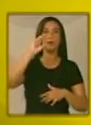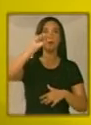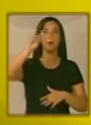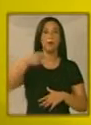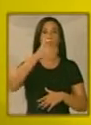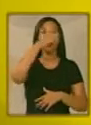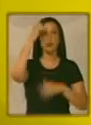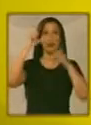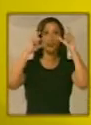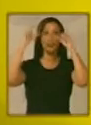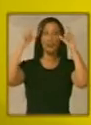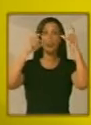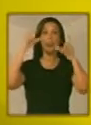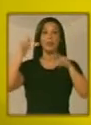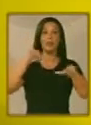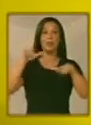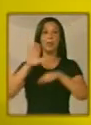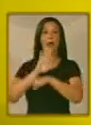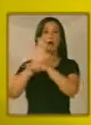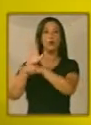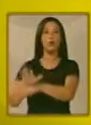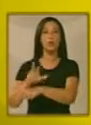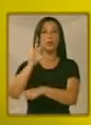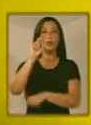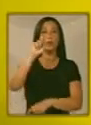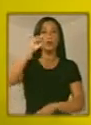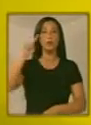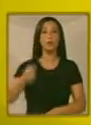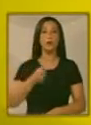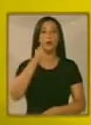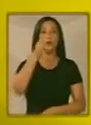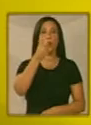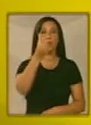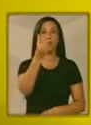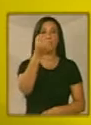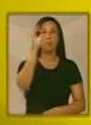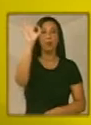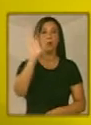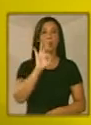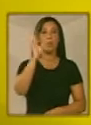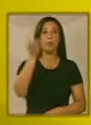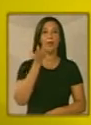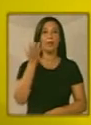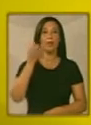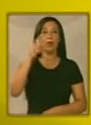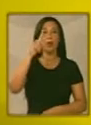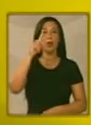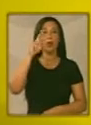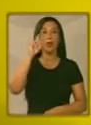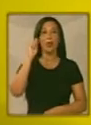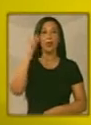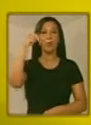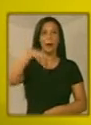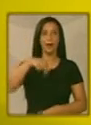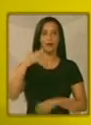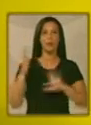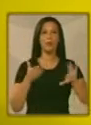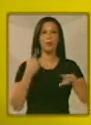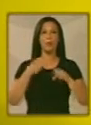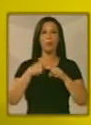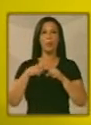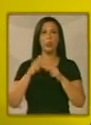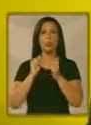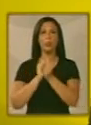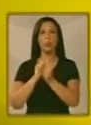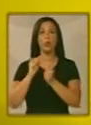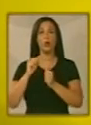pessoas interessadas em participar. Sendo que desses 50 mil, quase 60% querem participar no Parapan Americano e no Parapan Americano. Porque no Parapan,